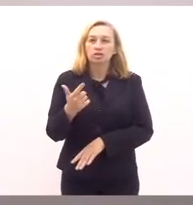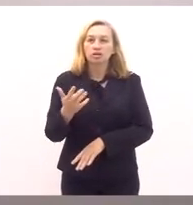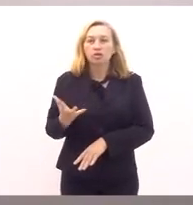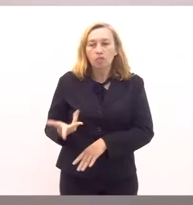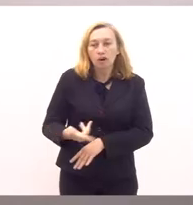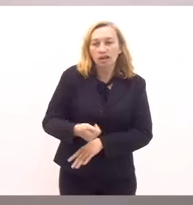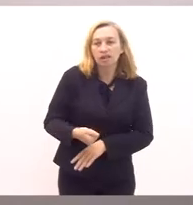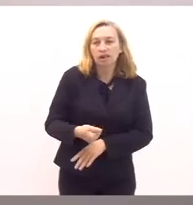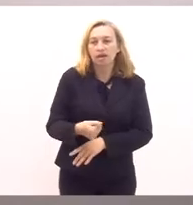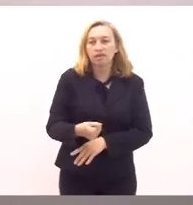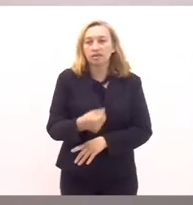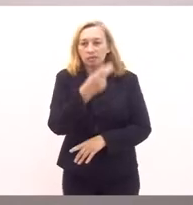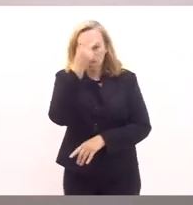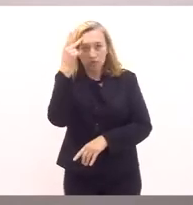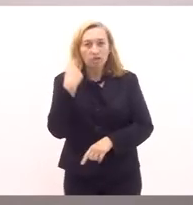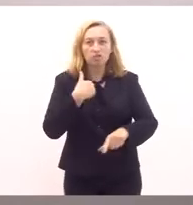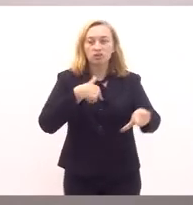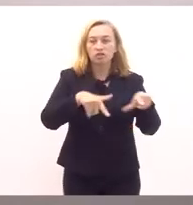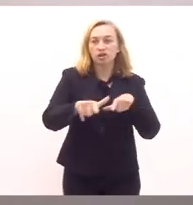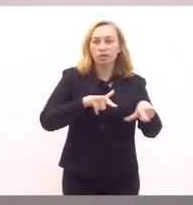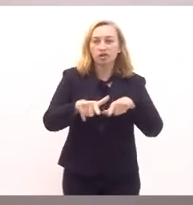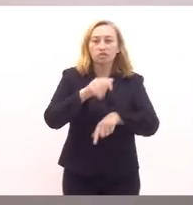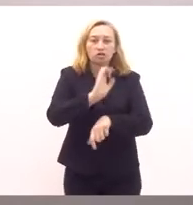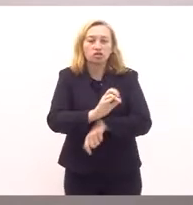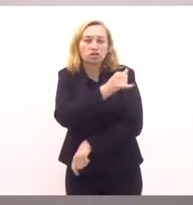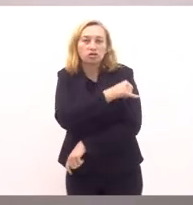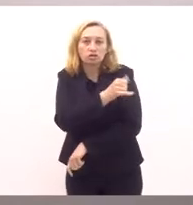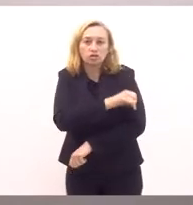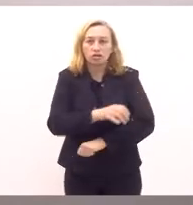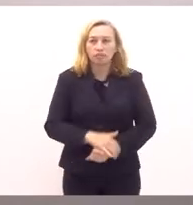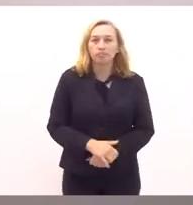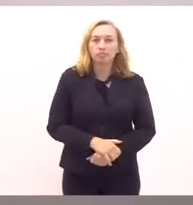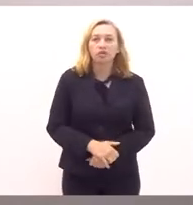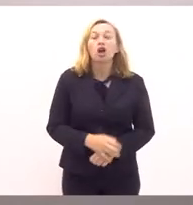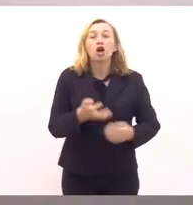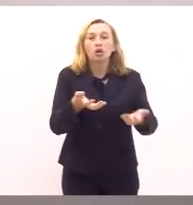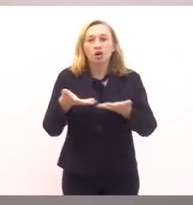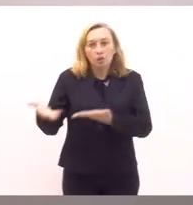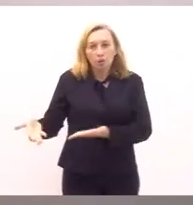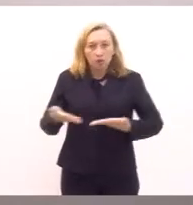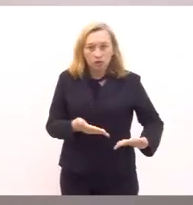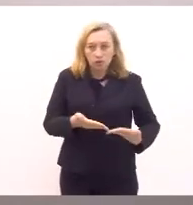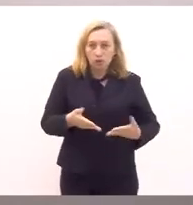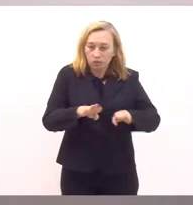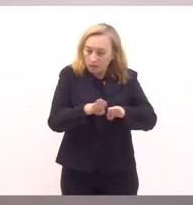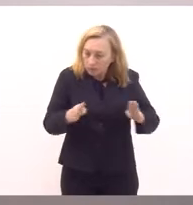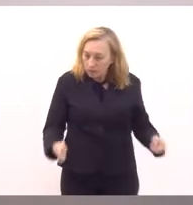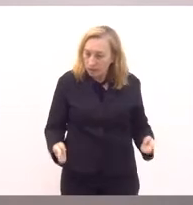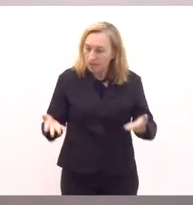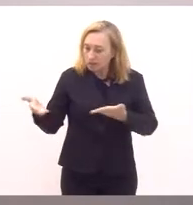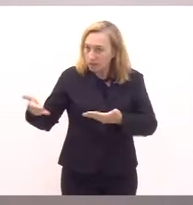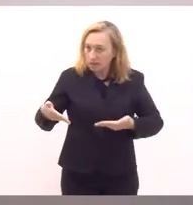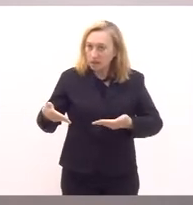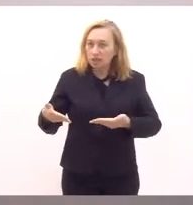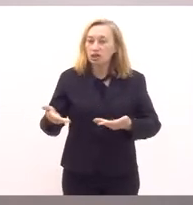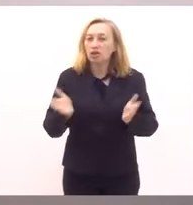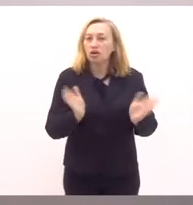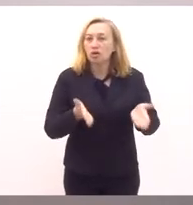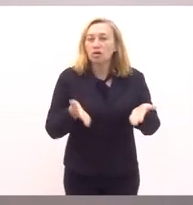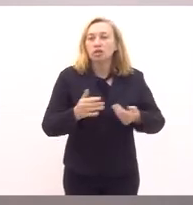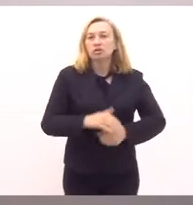dos trabalhadores e trabalhadoras aqui do Estado do Rio de Janeiro. Eu já quero convidar para compor conosco aqui essa mesa de